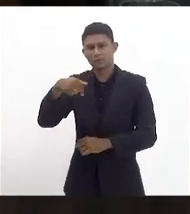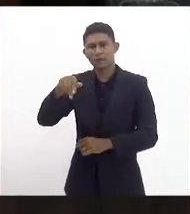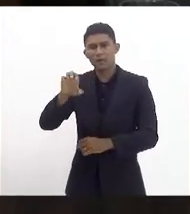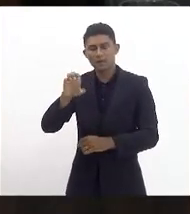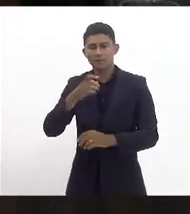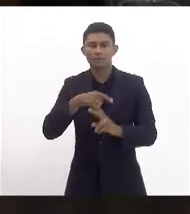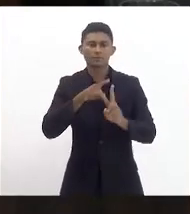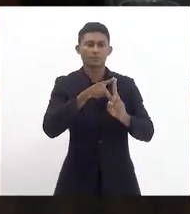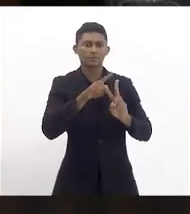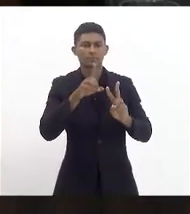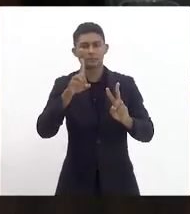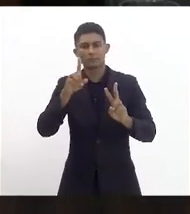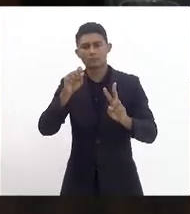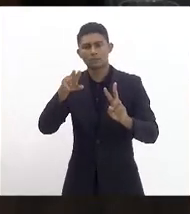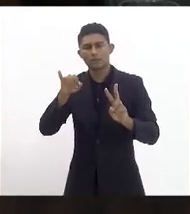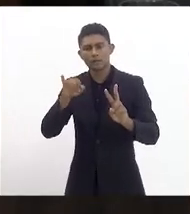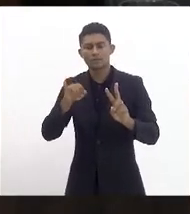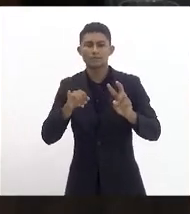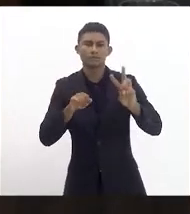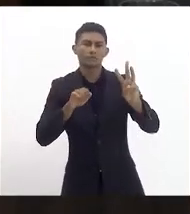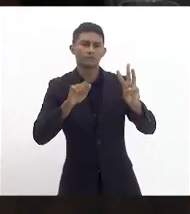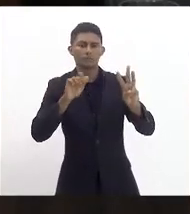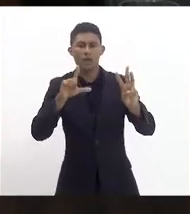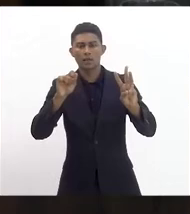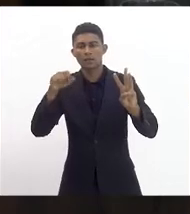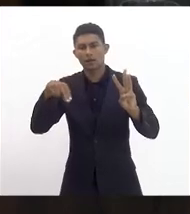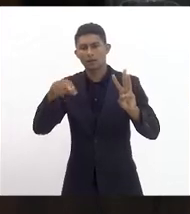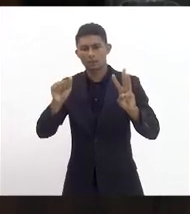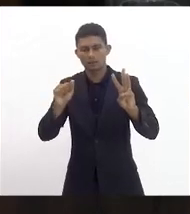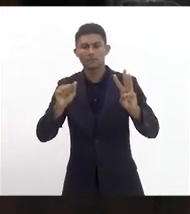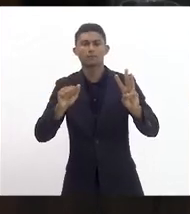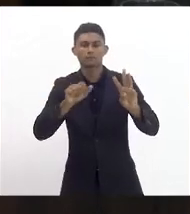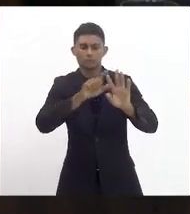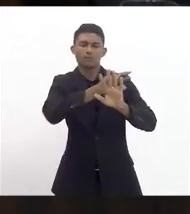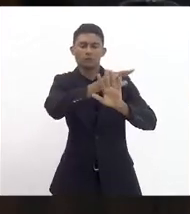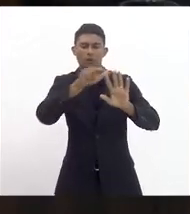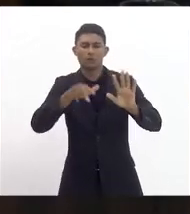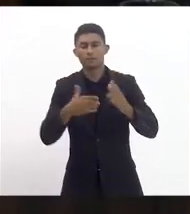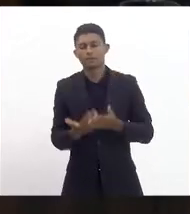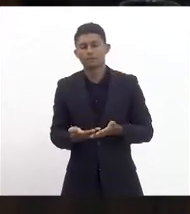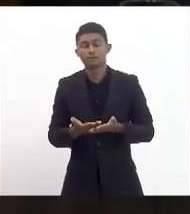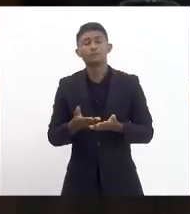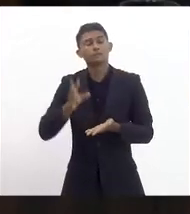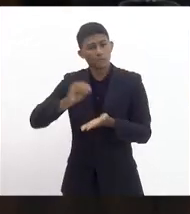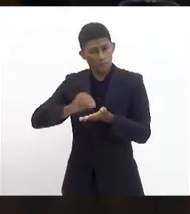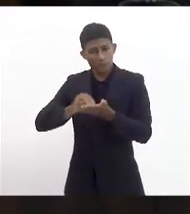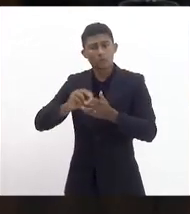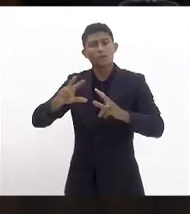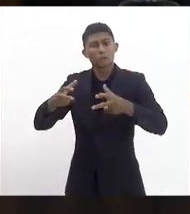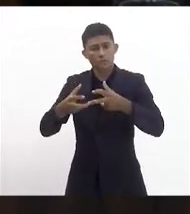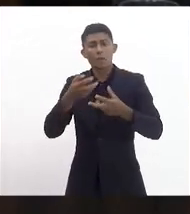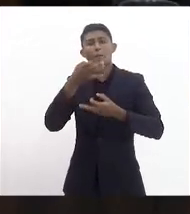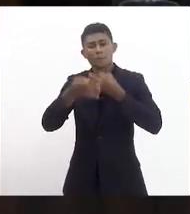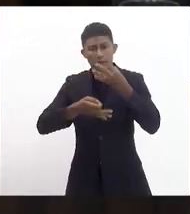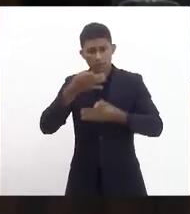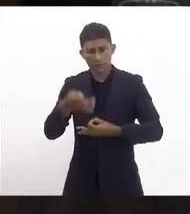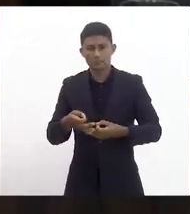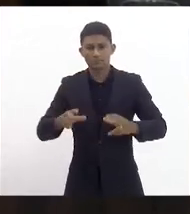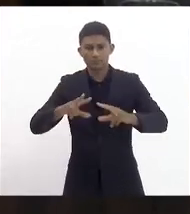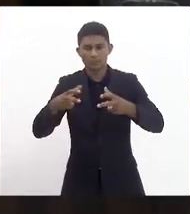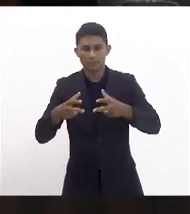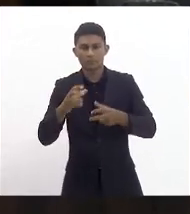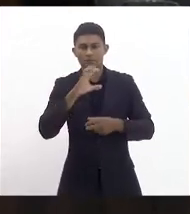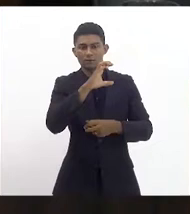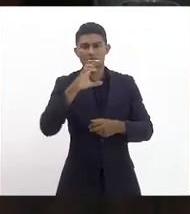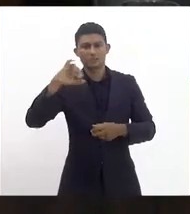Monteiro, Zeidan e Alana Passos. Pendendo de pareceres das comissões de Constituição e